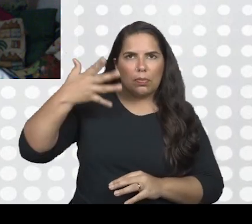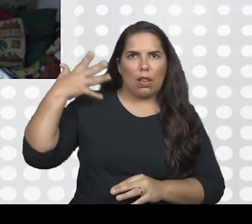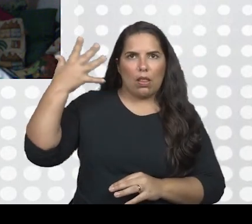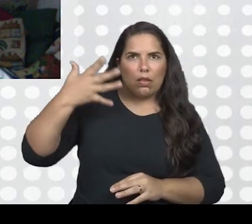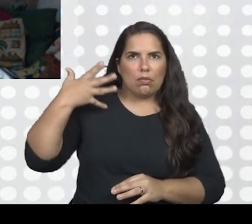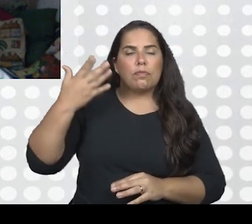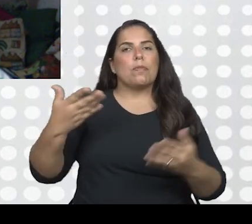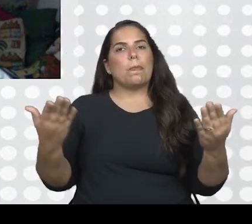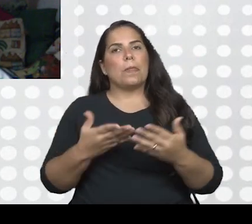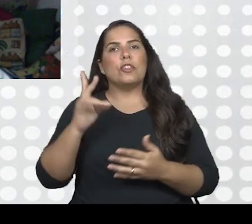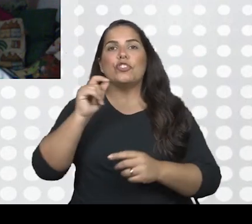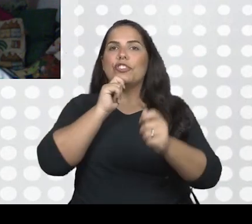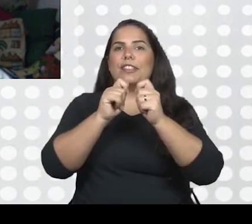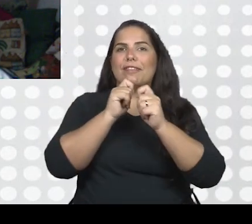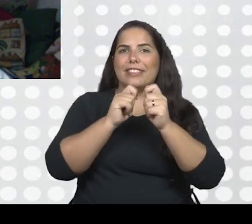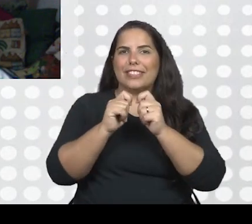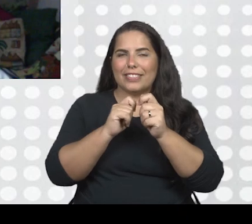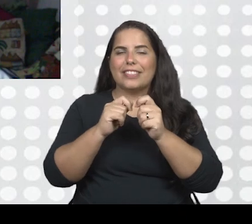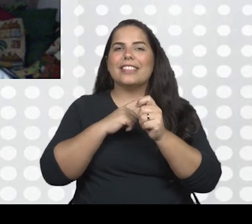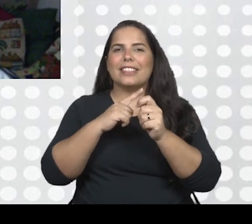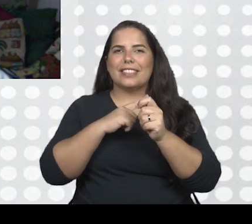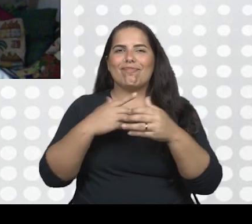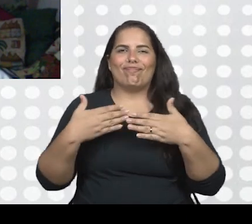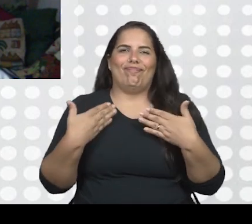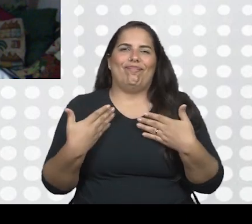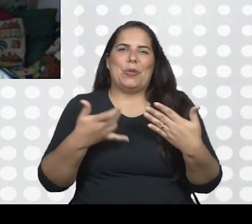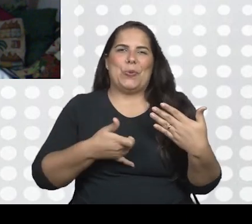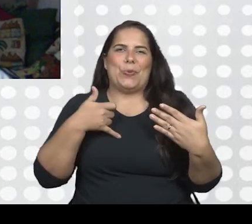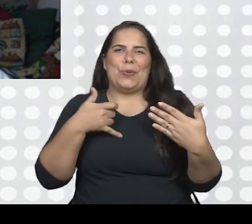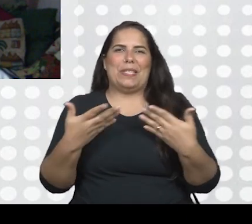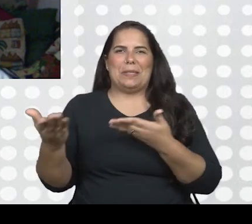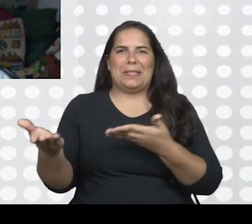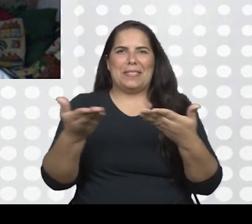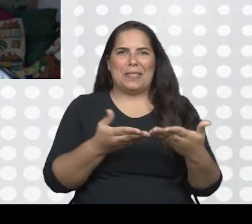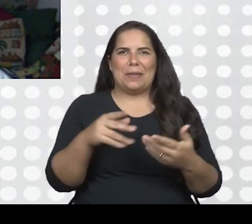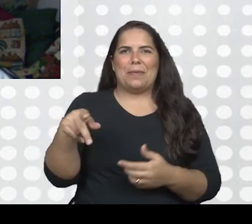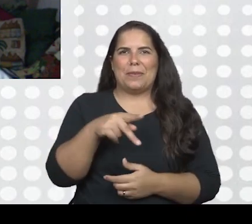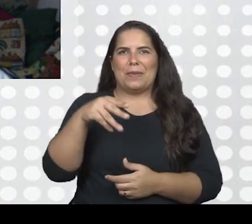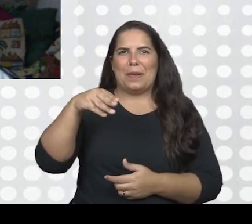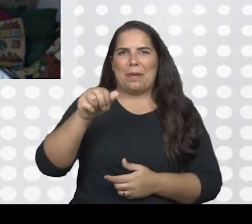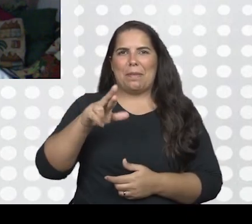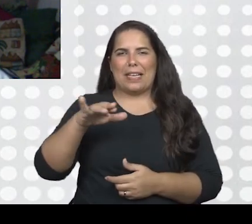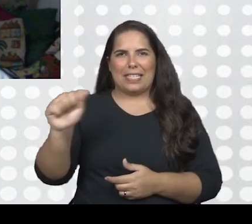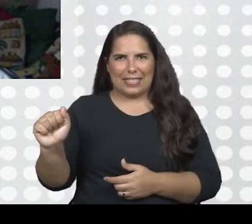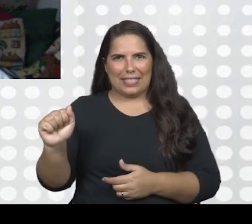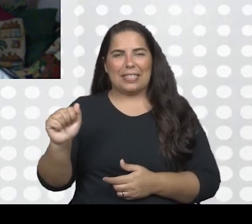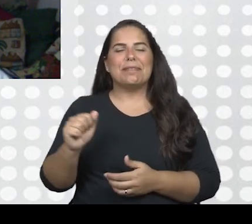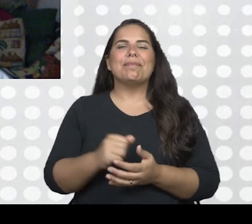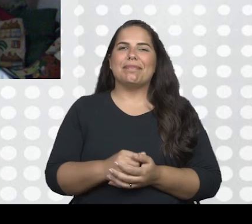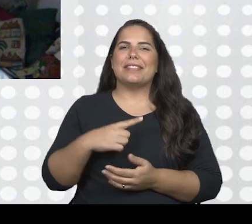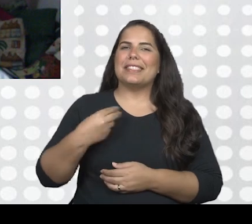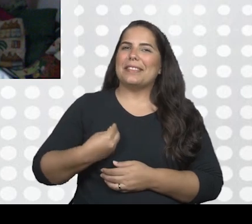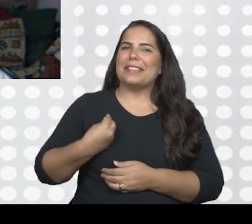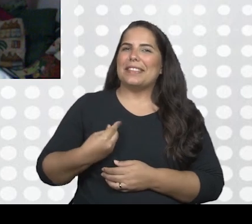palestra. Hoje é o dia da entrevista, que a gente tem uma alegria, uma honra enorme de receber a professora Márcia Denise Pletsch, da